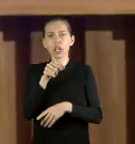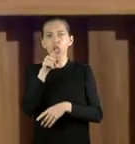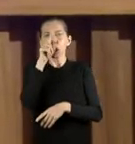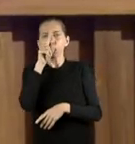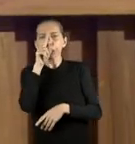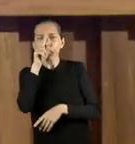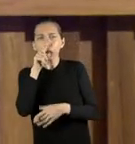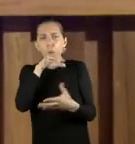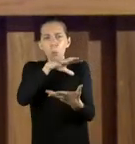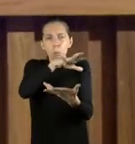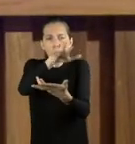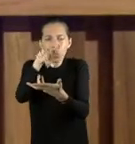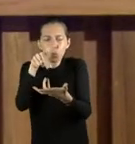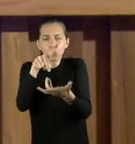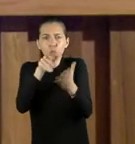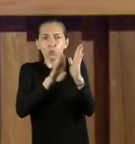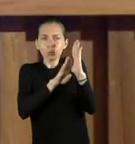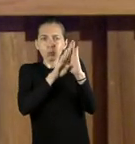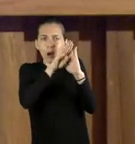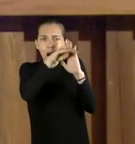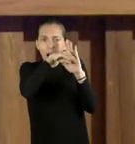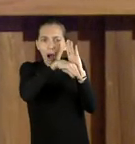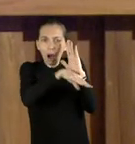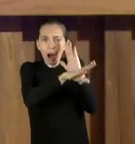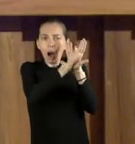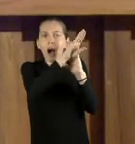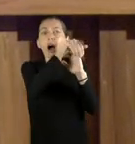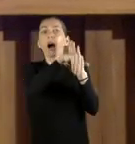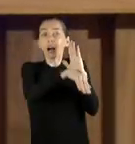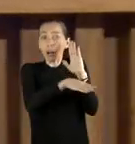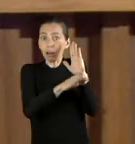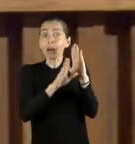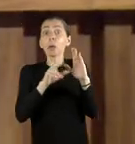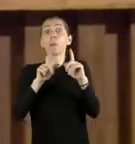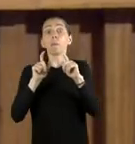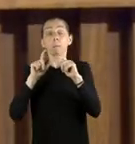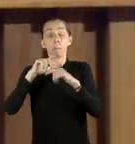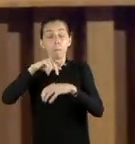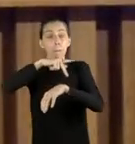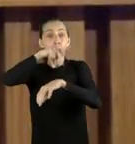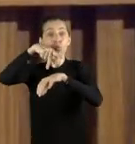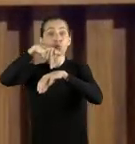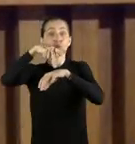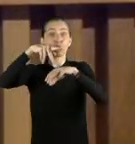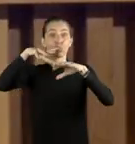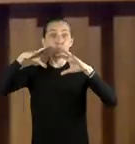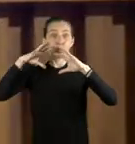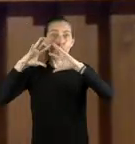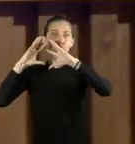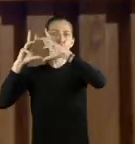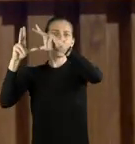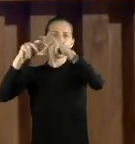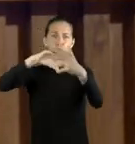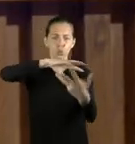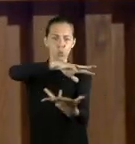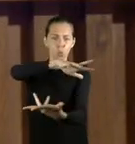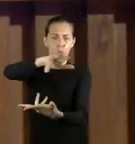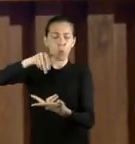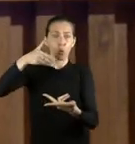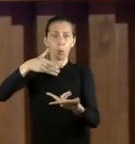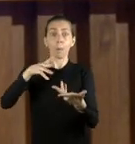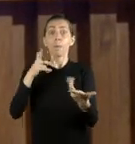global, a Bolsa Americana, um pouco sobre o Brasil. Por quê? É algo que também surge um pouco de curiosidade. As pessoas elas